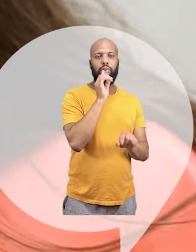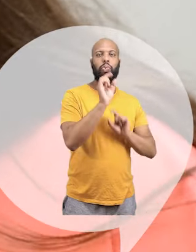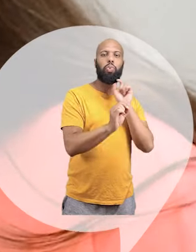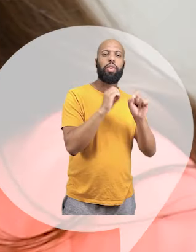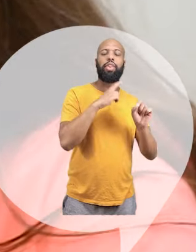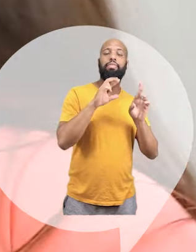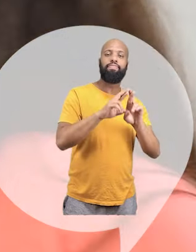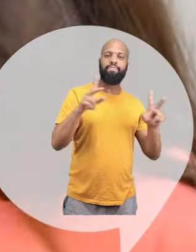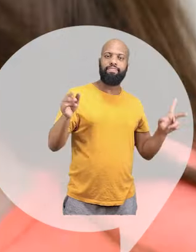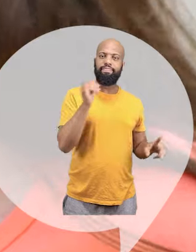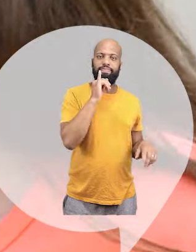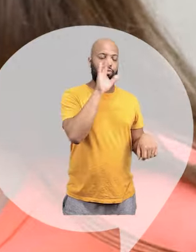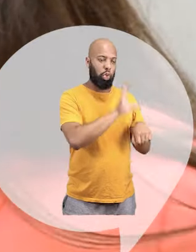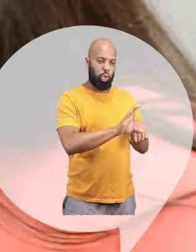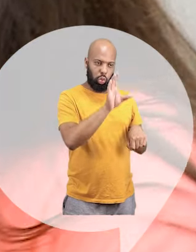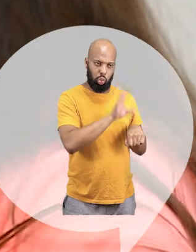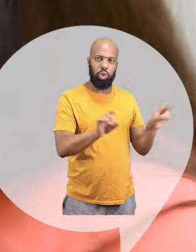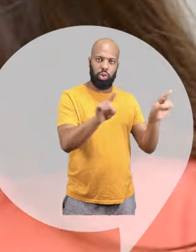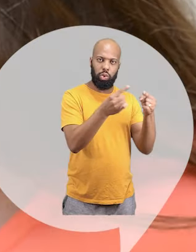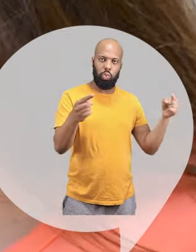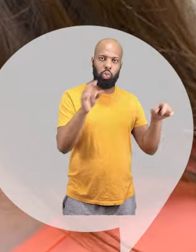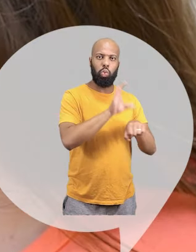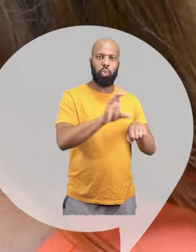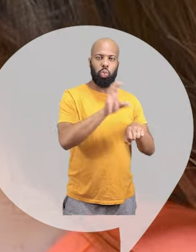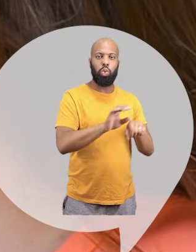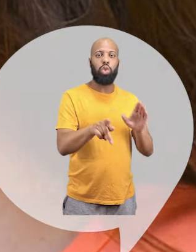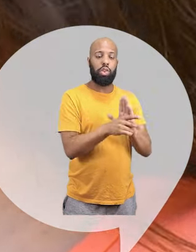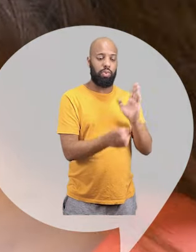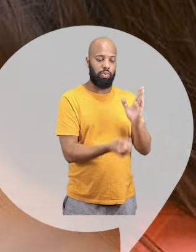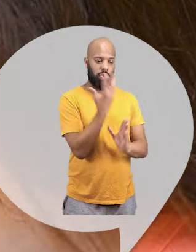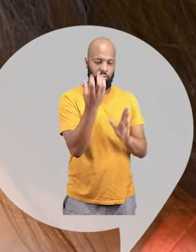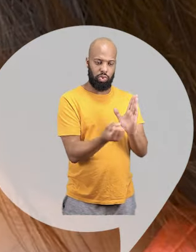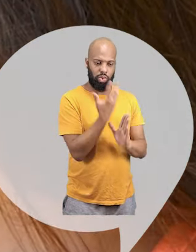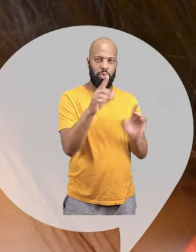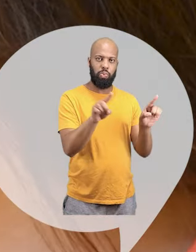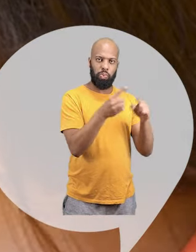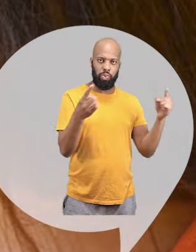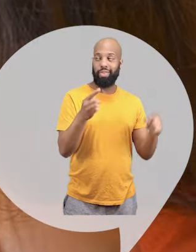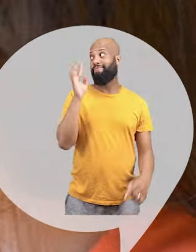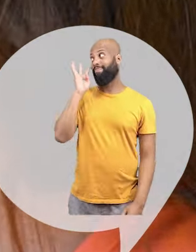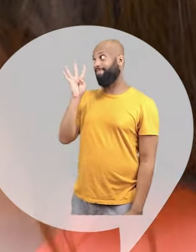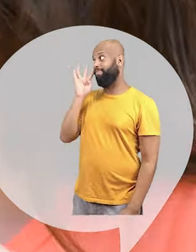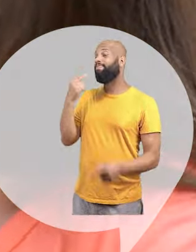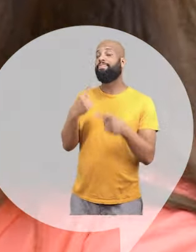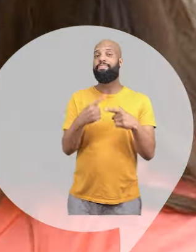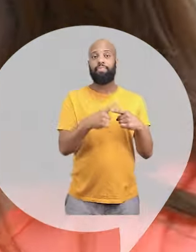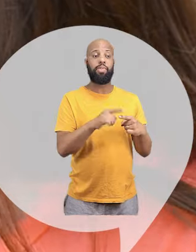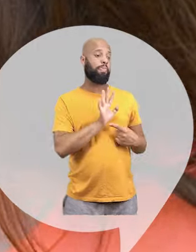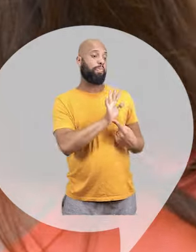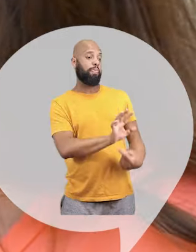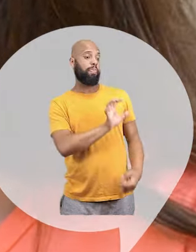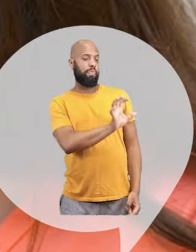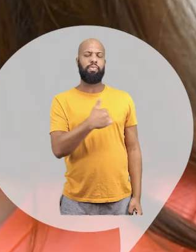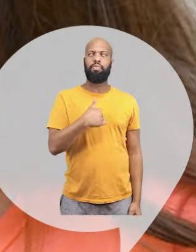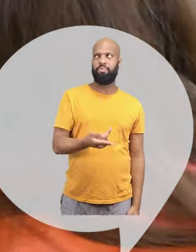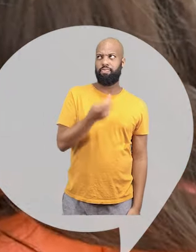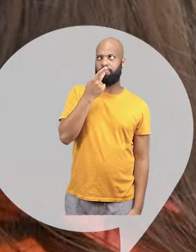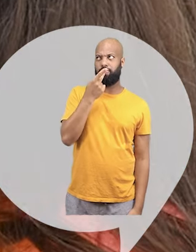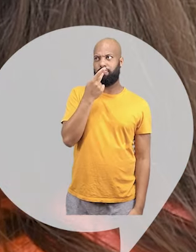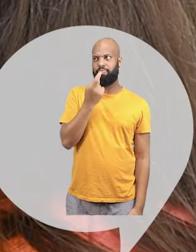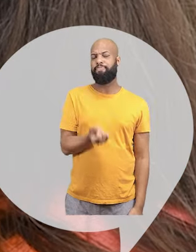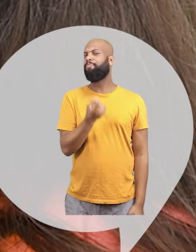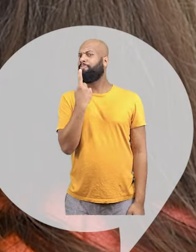de qual é a diferença entre um curso de música e um curso de produção musical porque quando tinha essa me apresentado